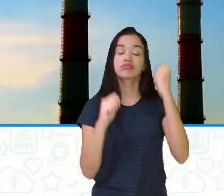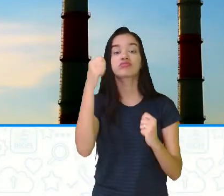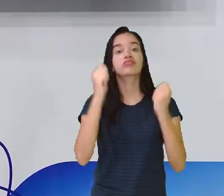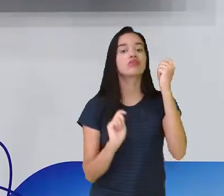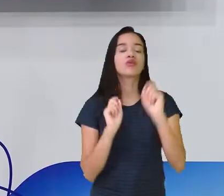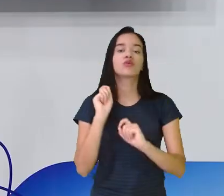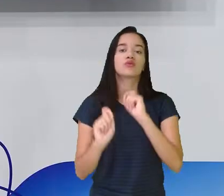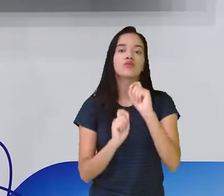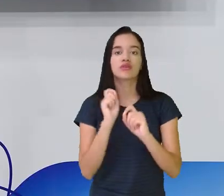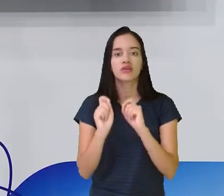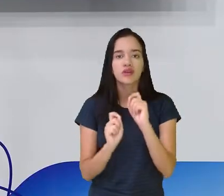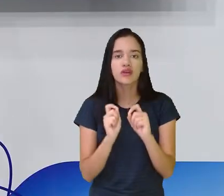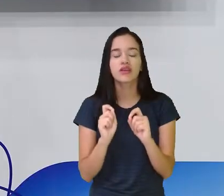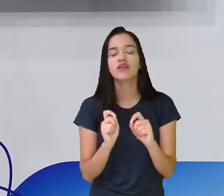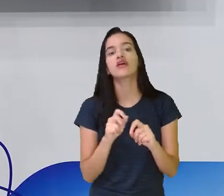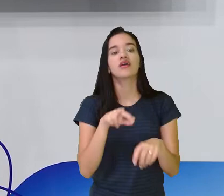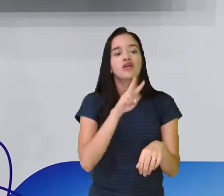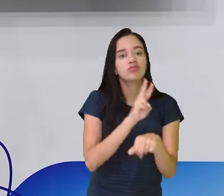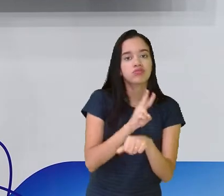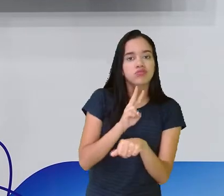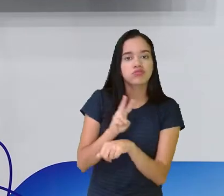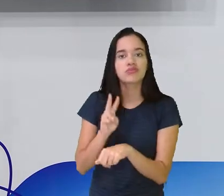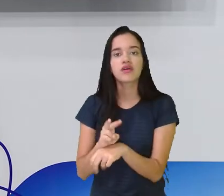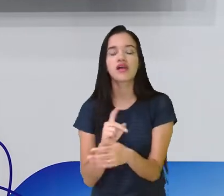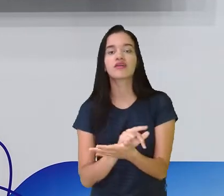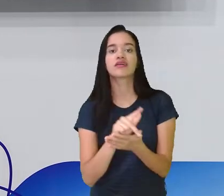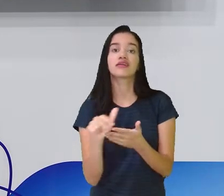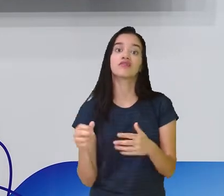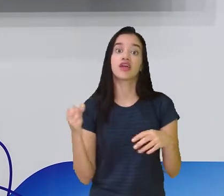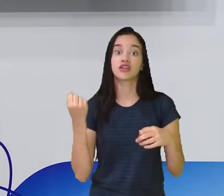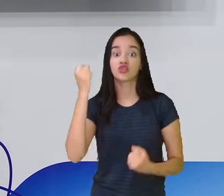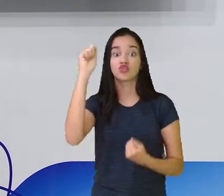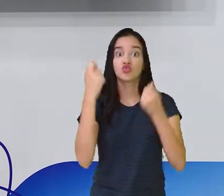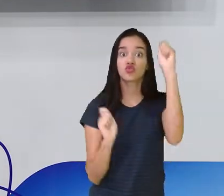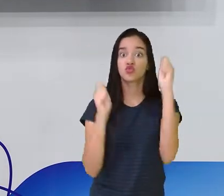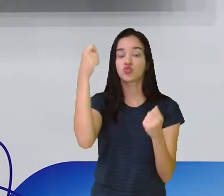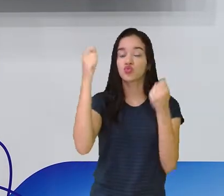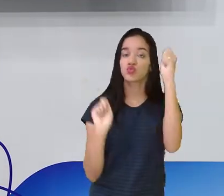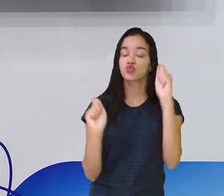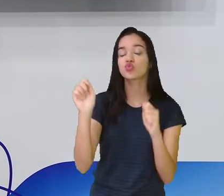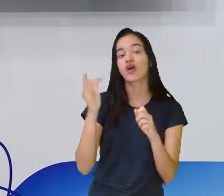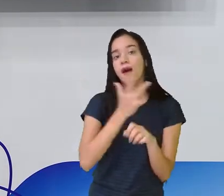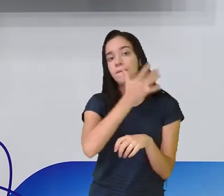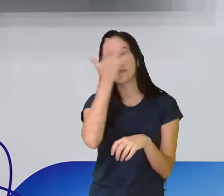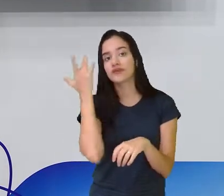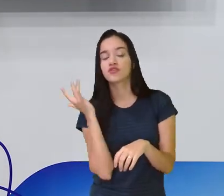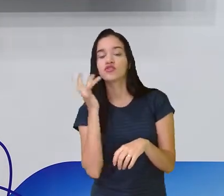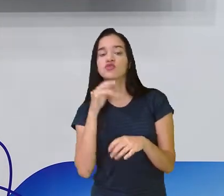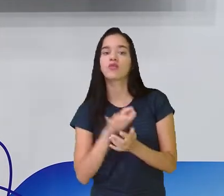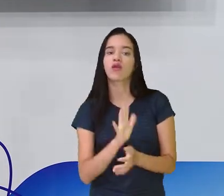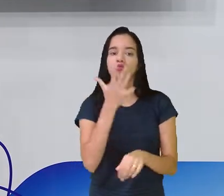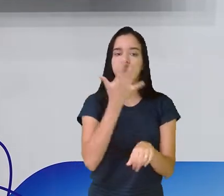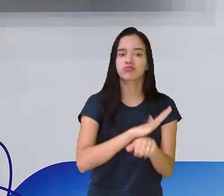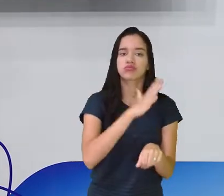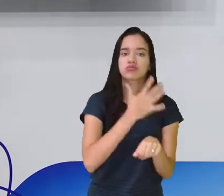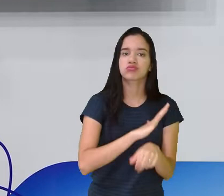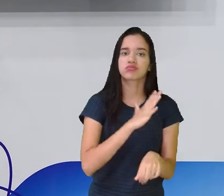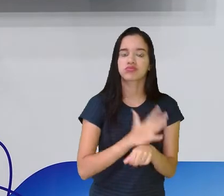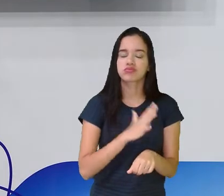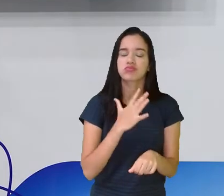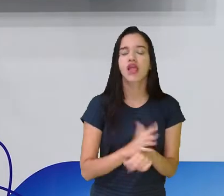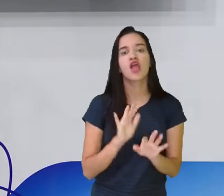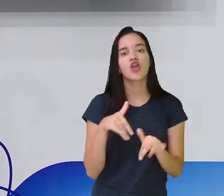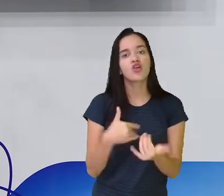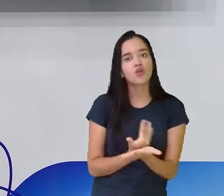o quê? A criação de várias indústrias, porque as pessoas pararam de fazer aquele processo mais manual, devagarzinho,